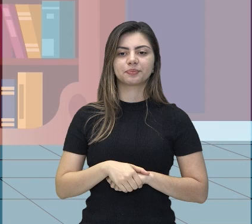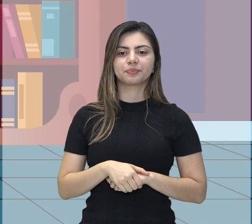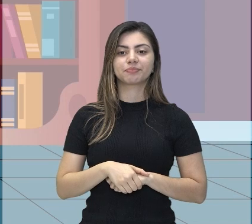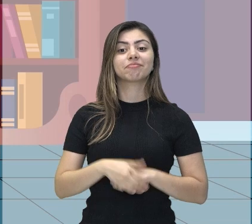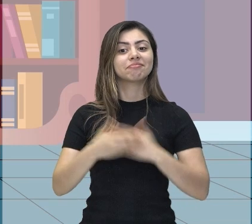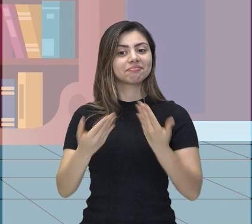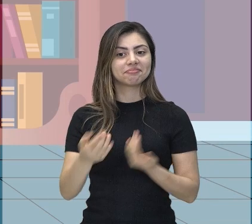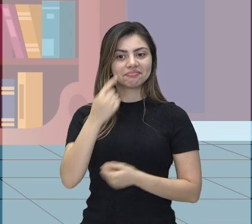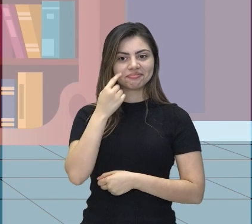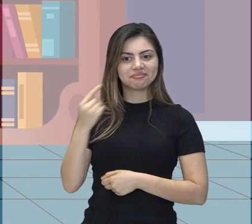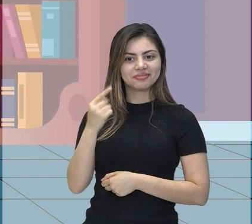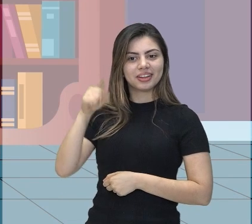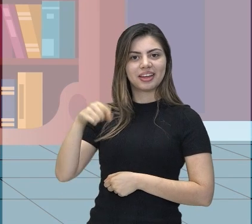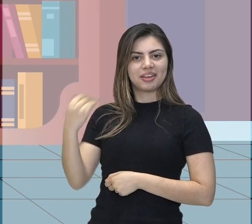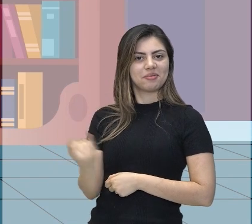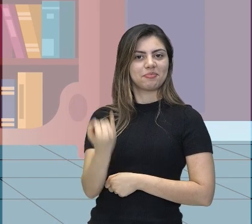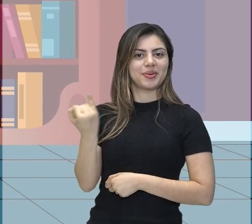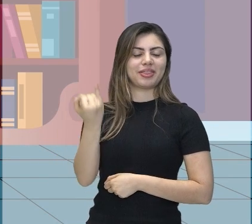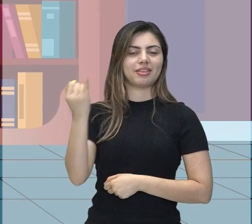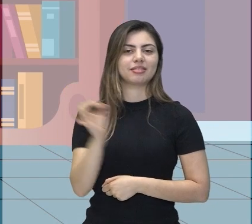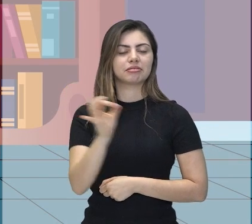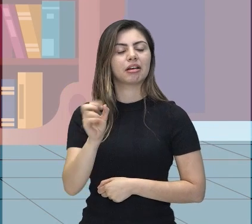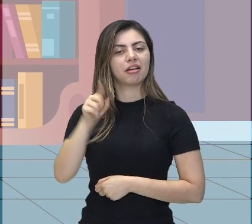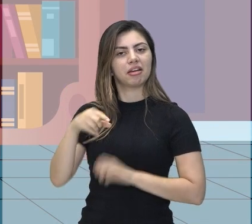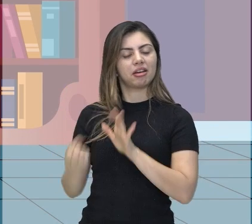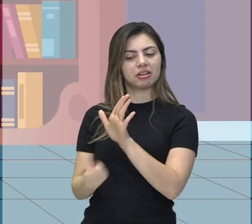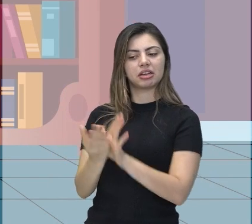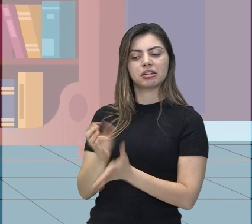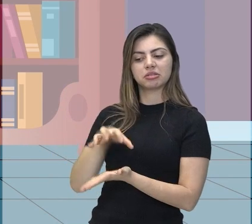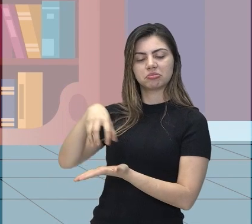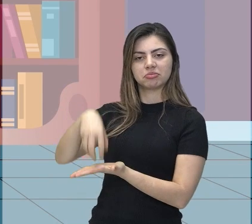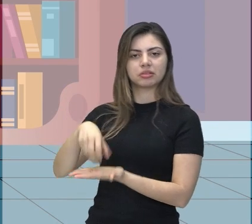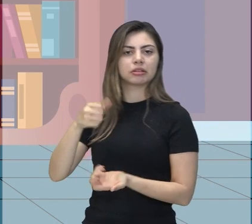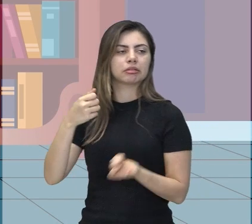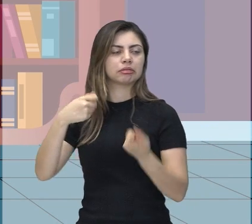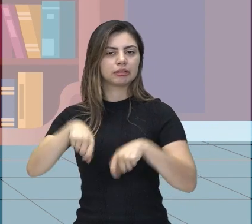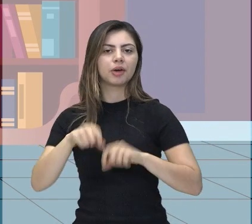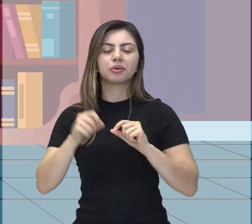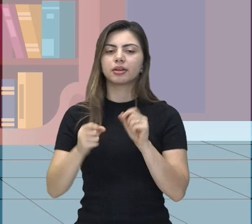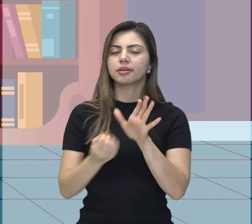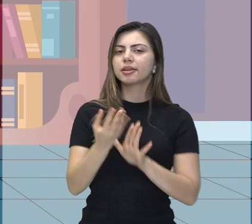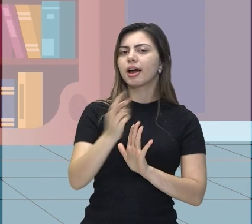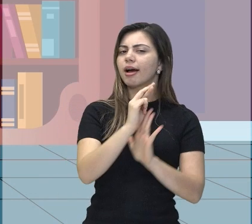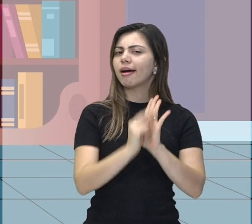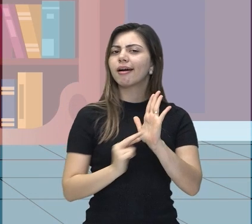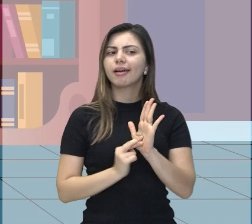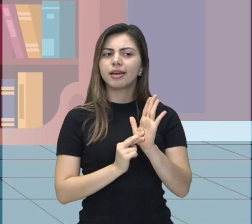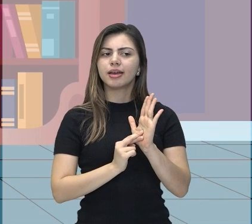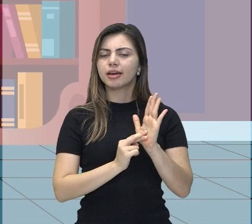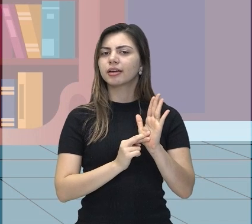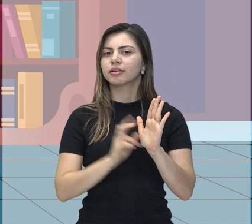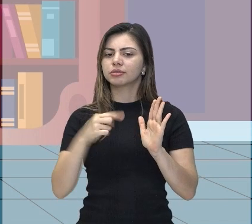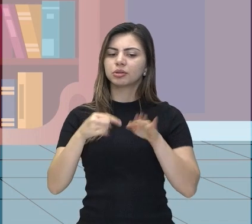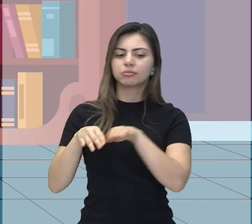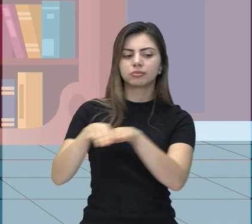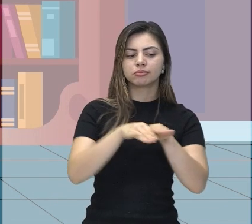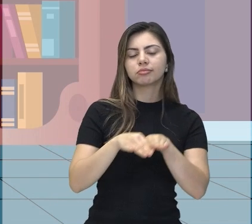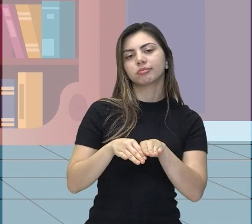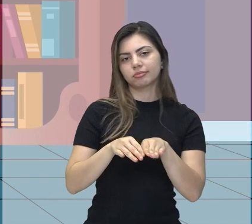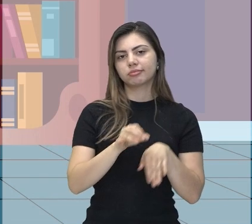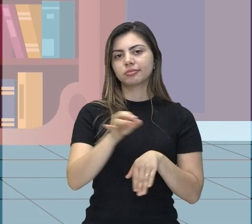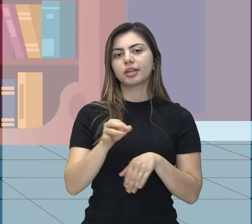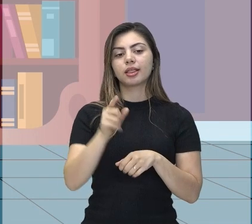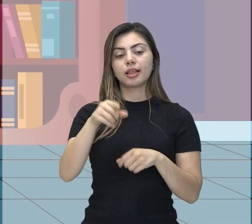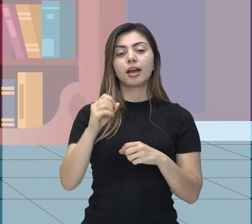Olha como foi importante, né, o surgimento de um método de sistematização para nomear os compostos